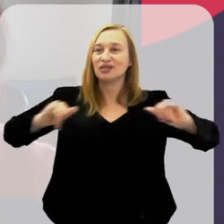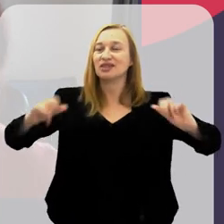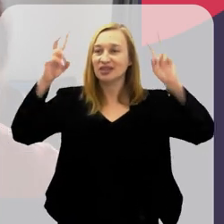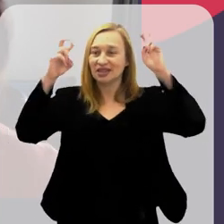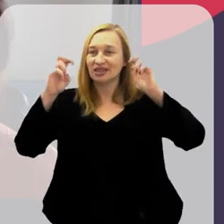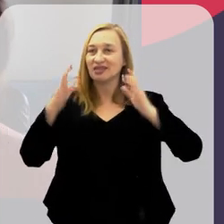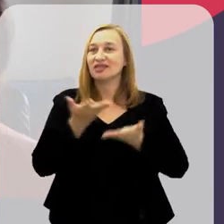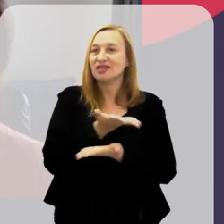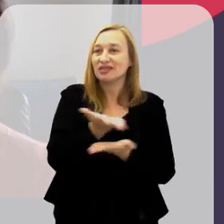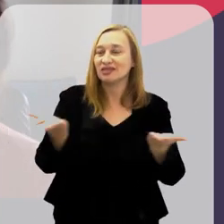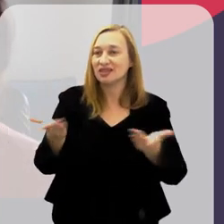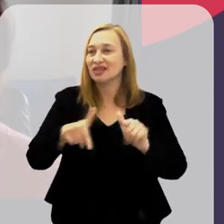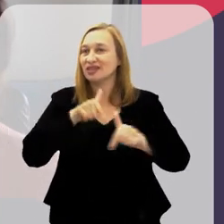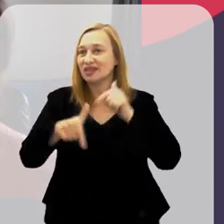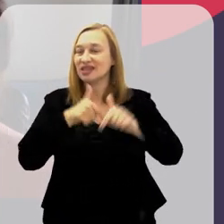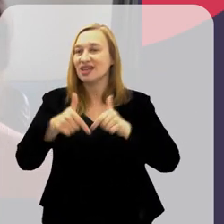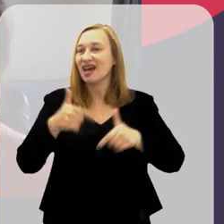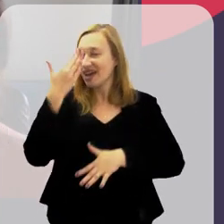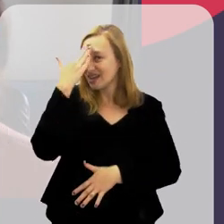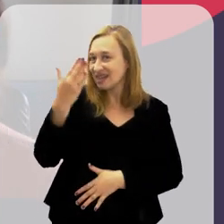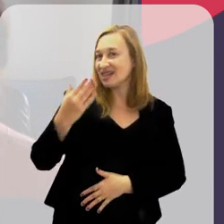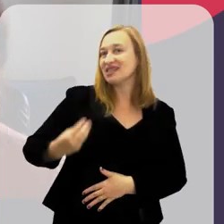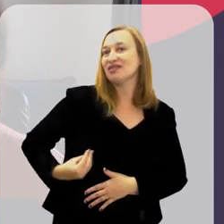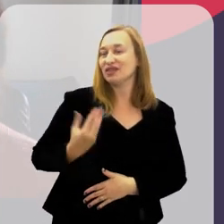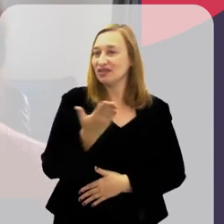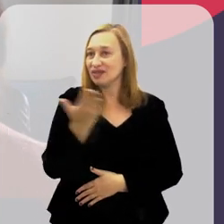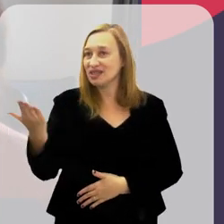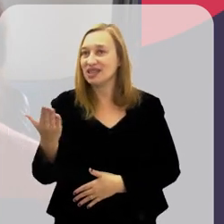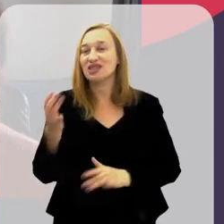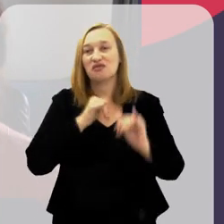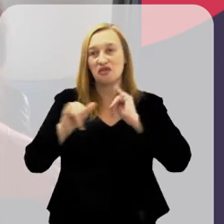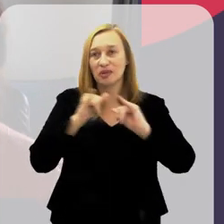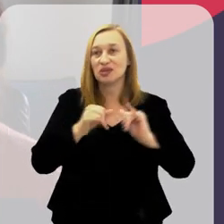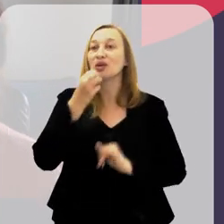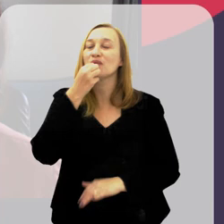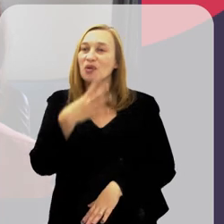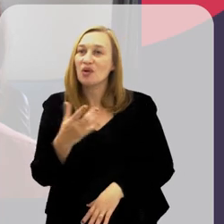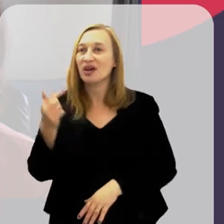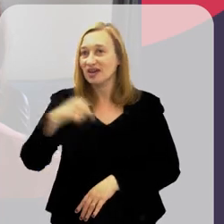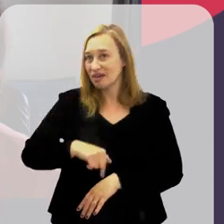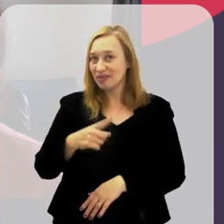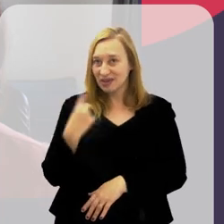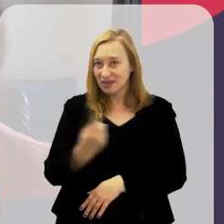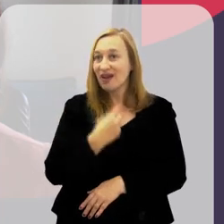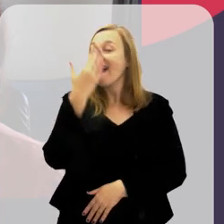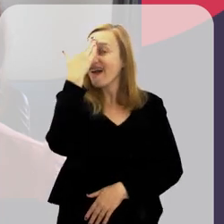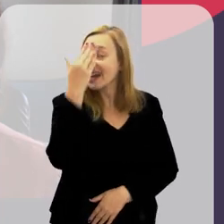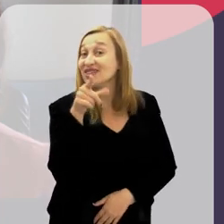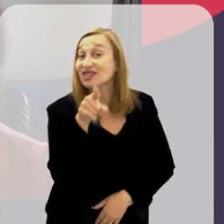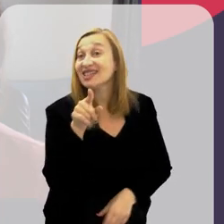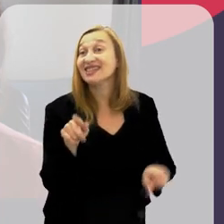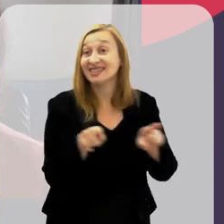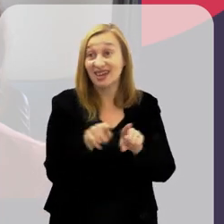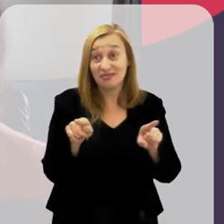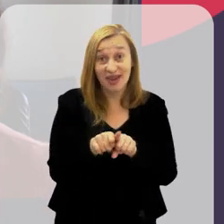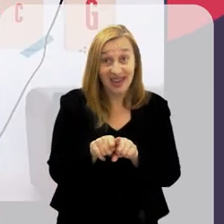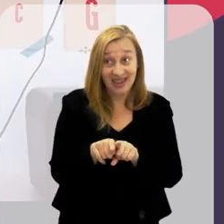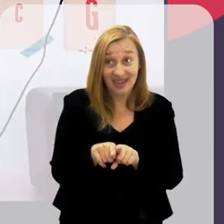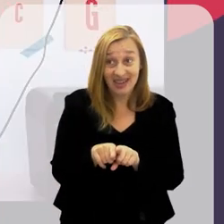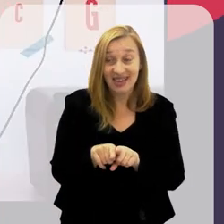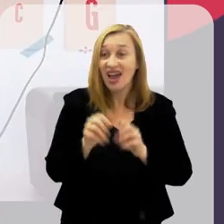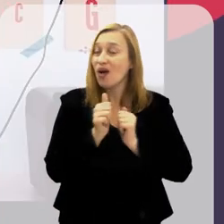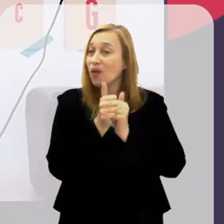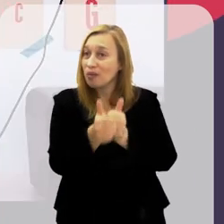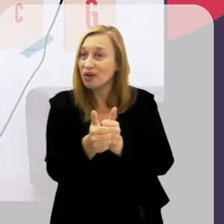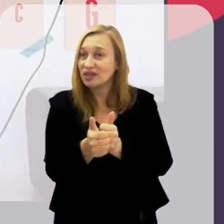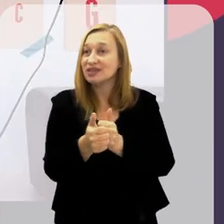programas falando sobre o trabalho de vocês. Eu agradeço muito a presença e todas as informações tão valiosas que vocês trouxeram aqui para a gente.